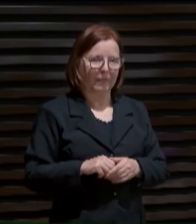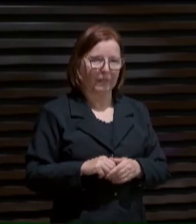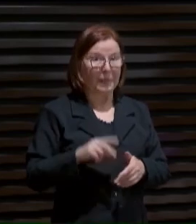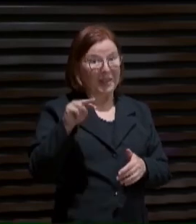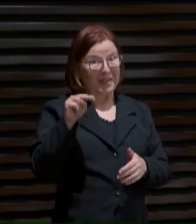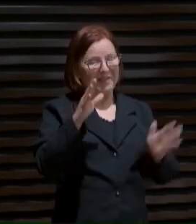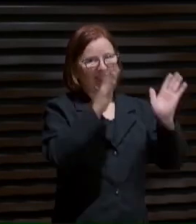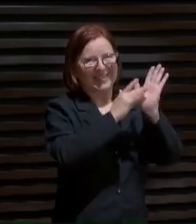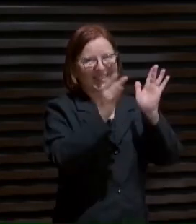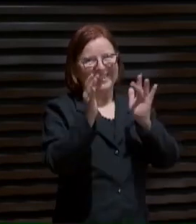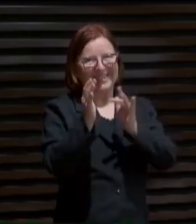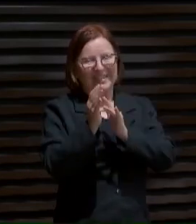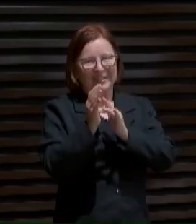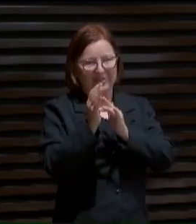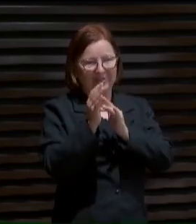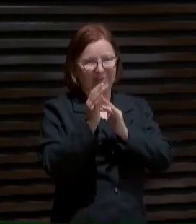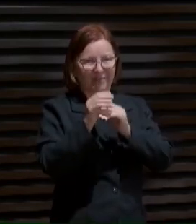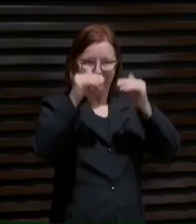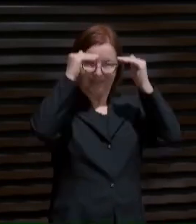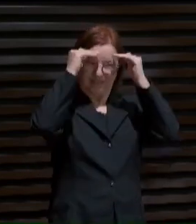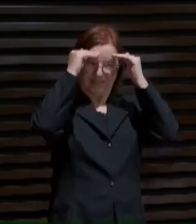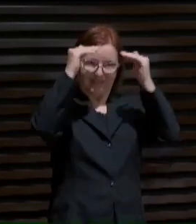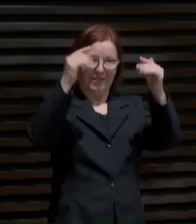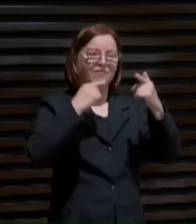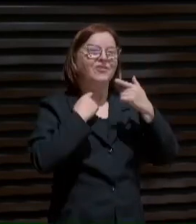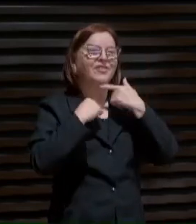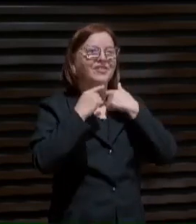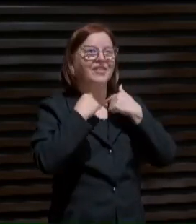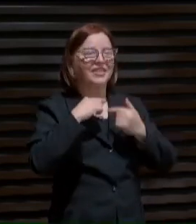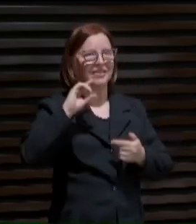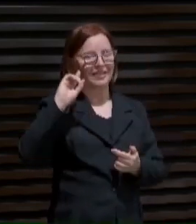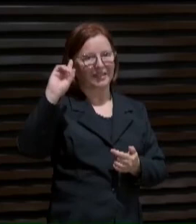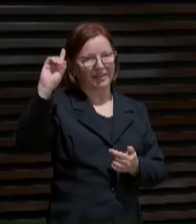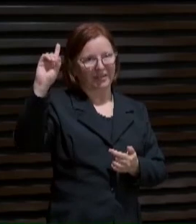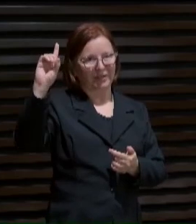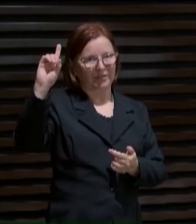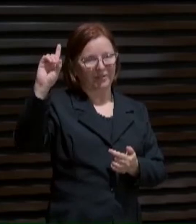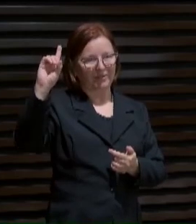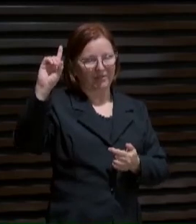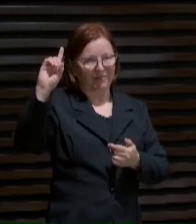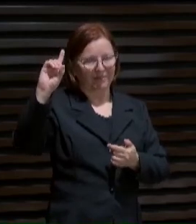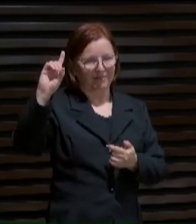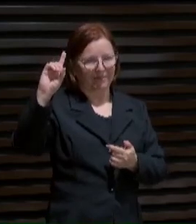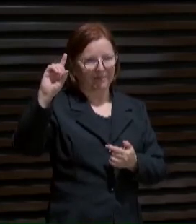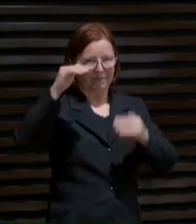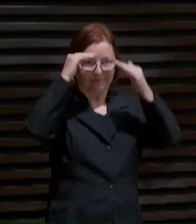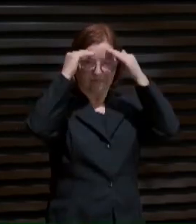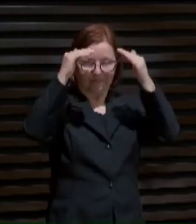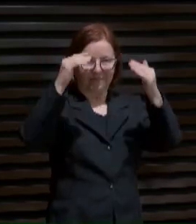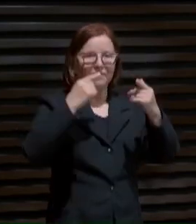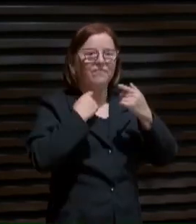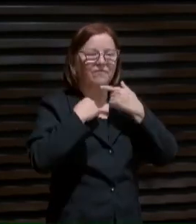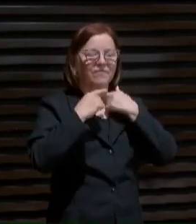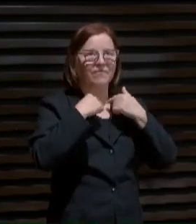como Jesus de submeter a sua vontade à vontade do pai o